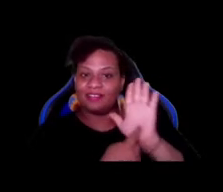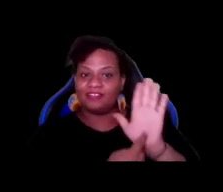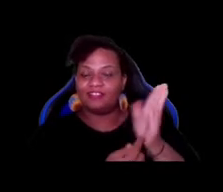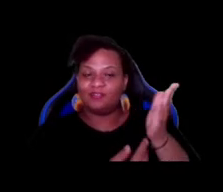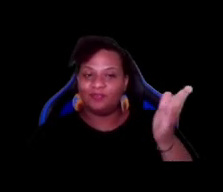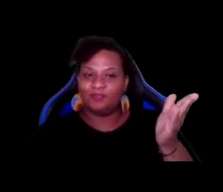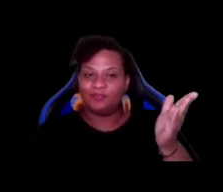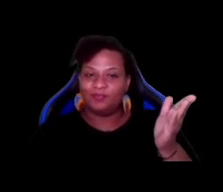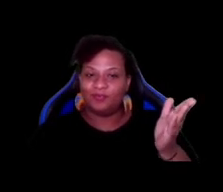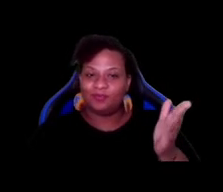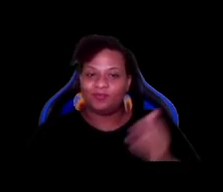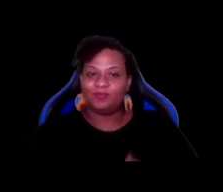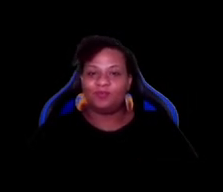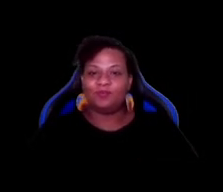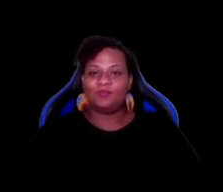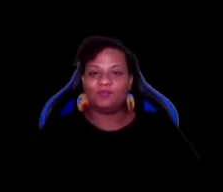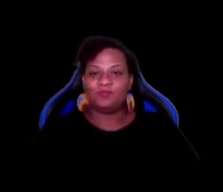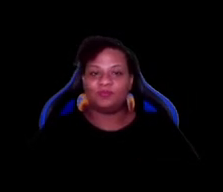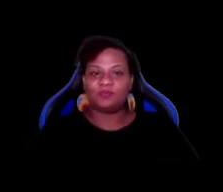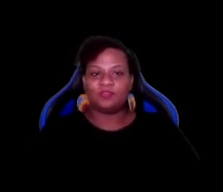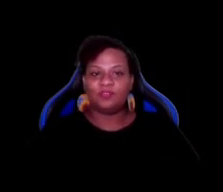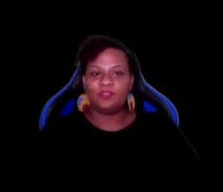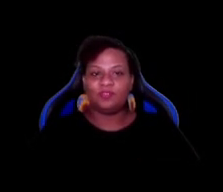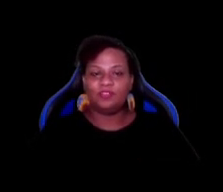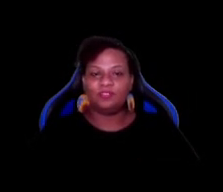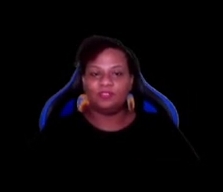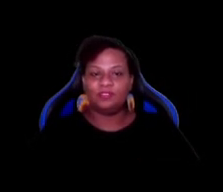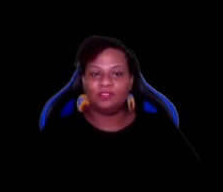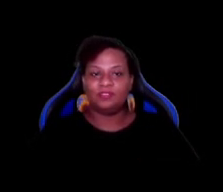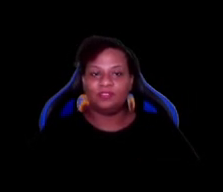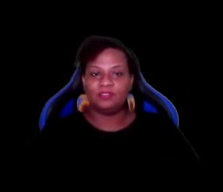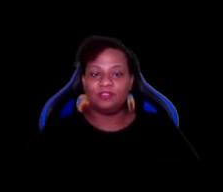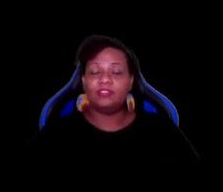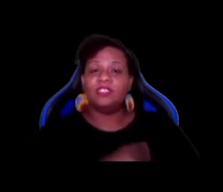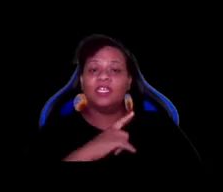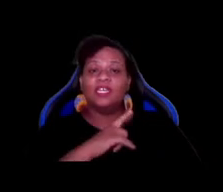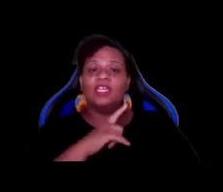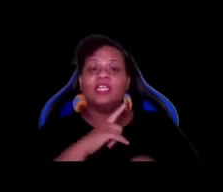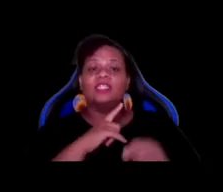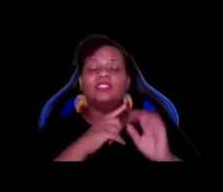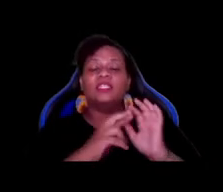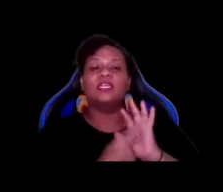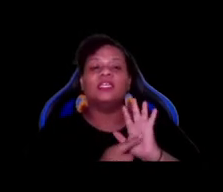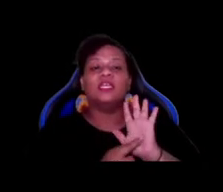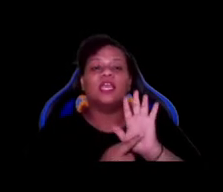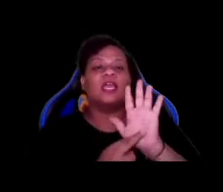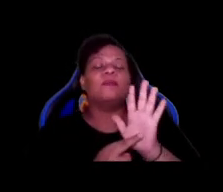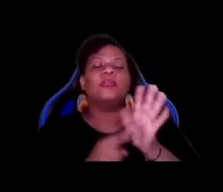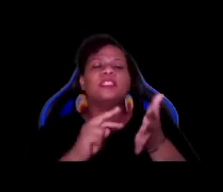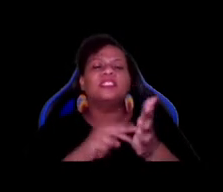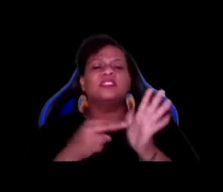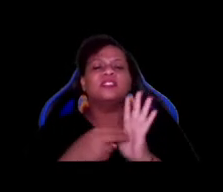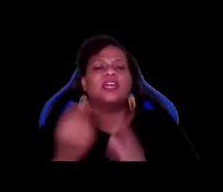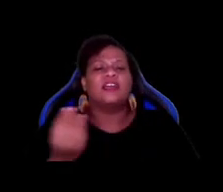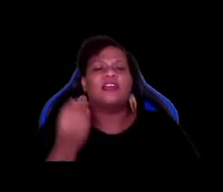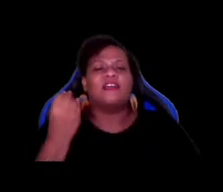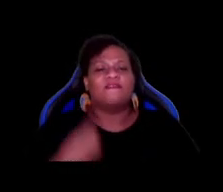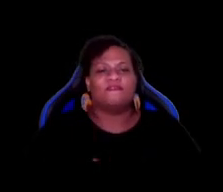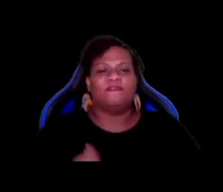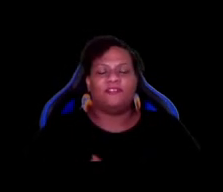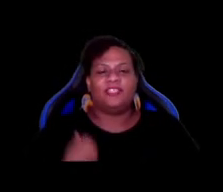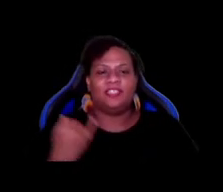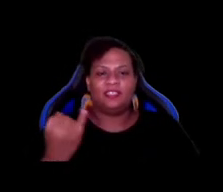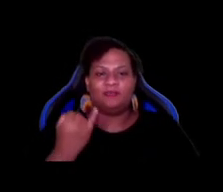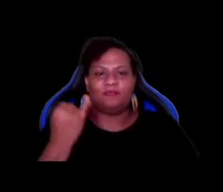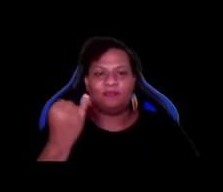também, feito redondo assim, ele representa a circularidade da vida. Ele representa